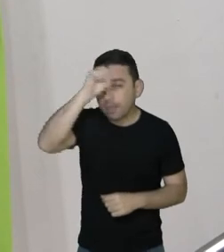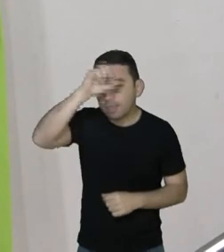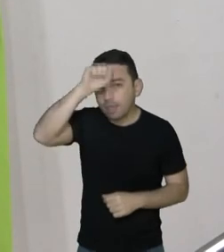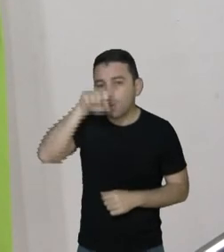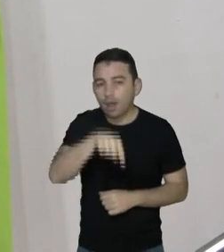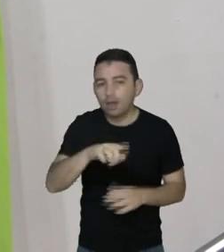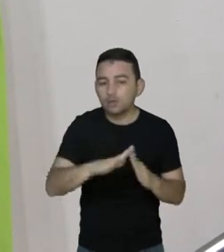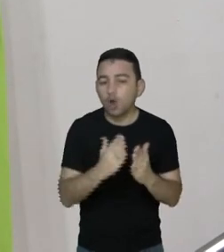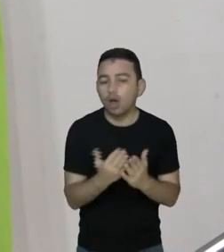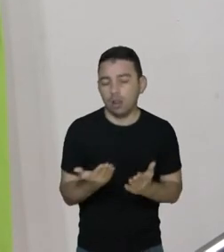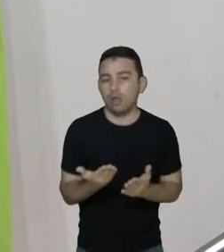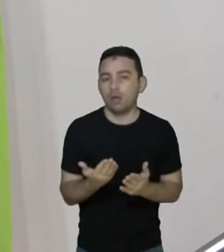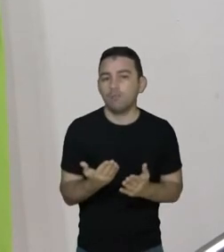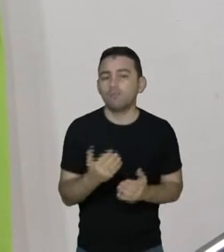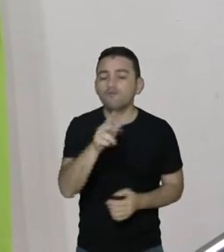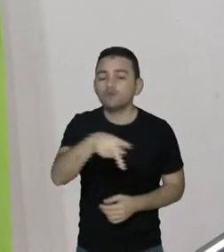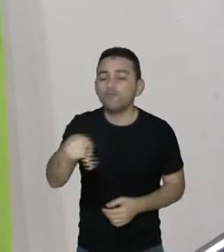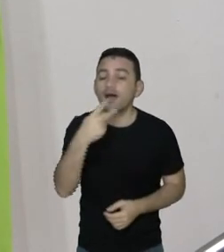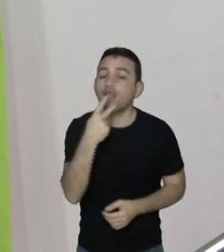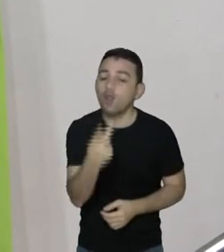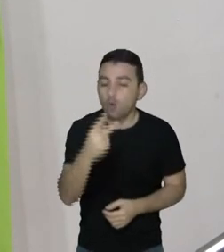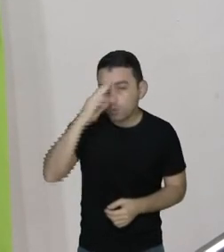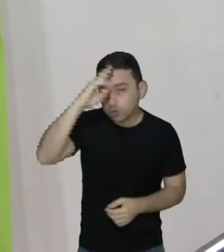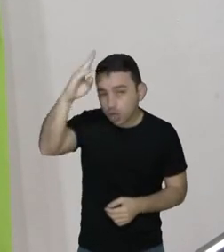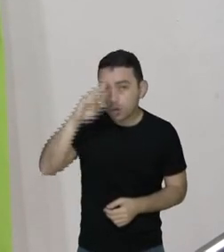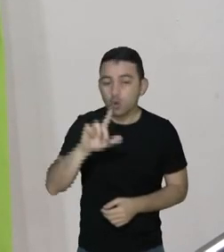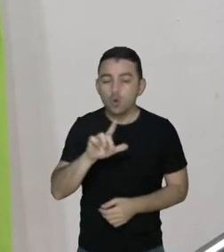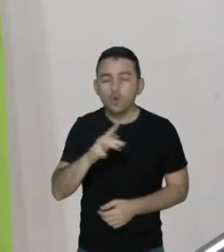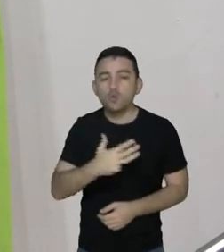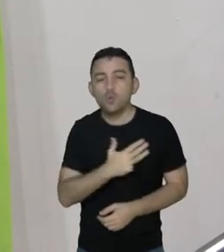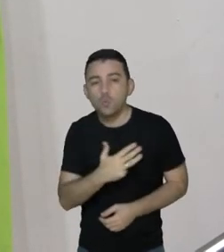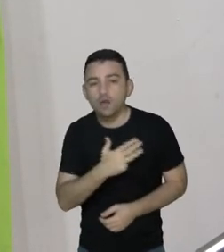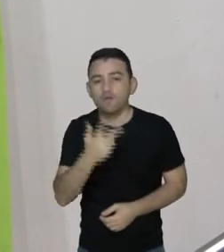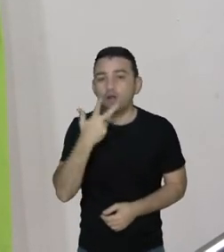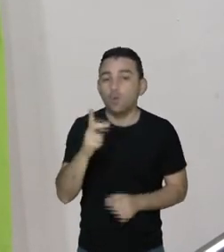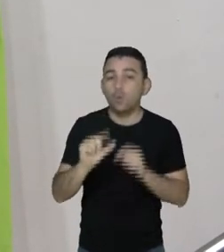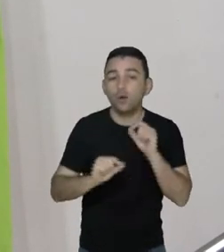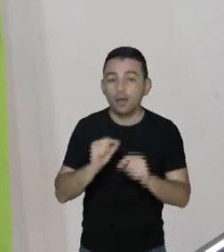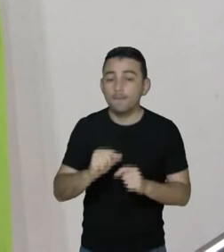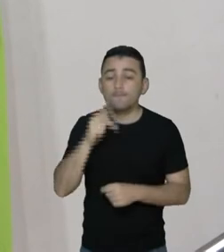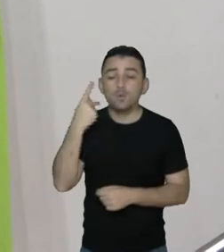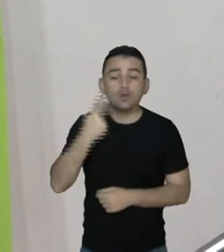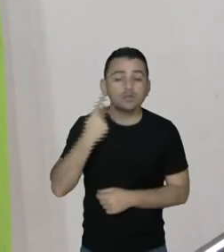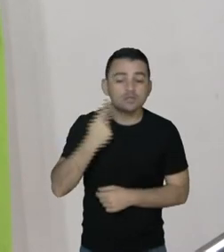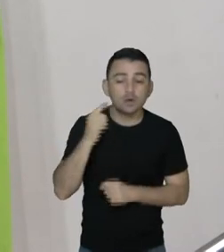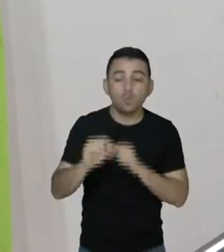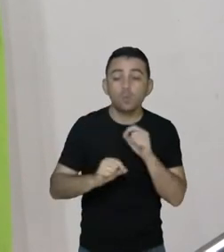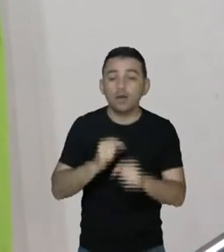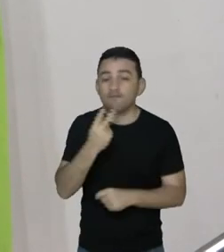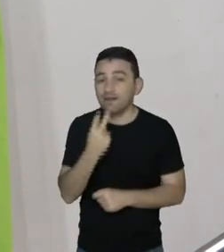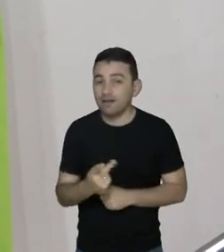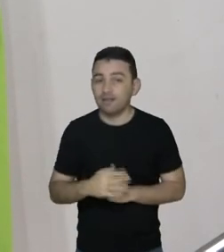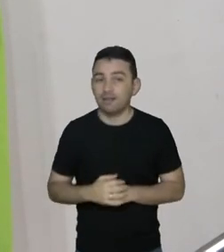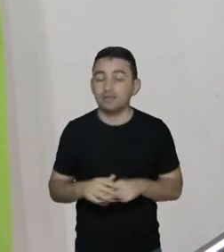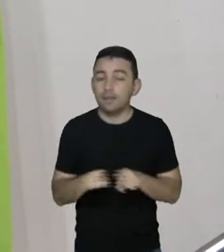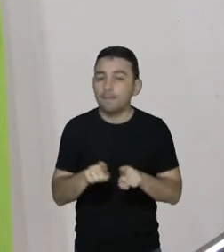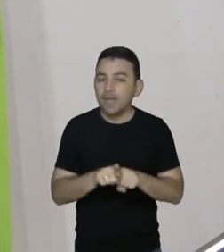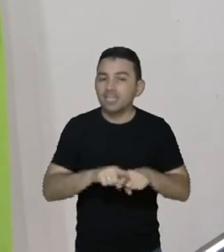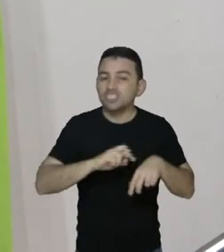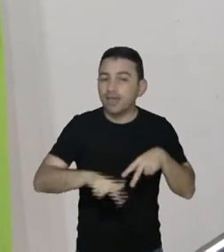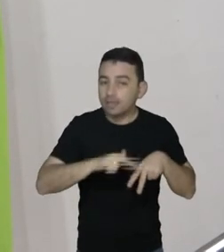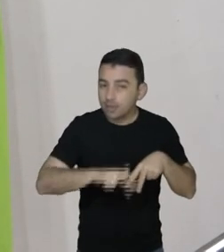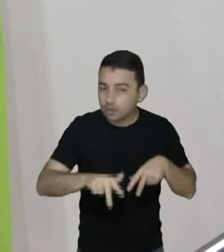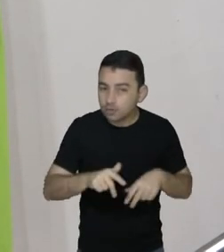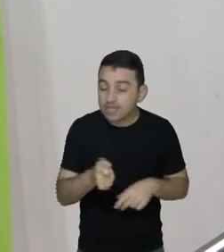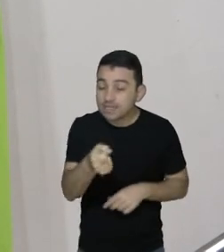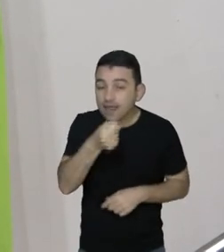falaram sobre o Bolsonaro, o que os professores falaram sobre o Lula, o que os professores falaram sobre política, o que os professores falaram sobre gênero. Entreviste o